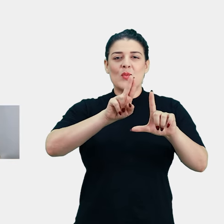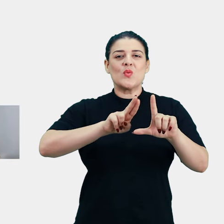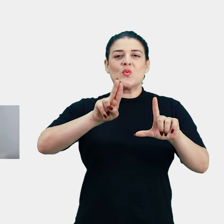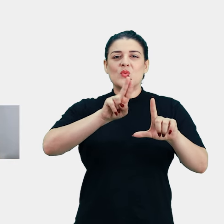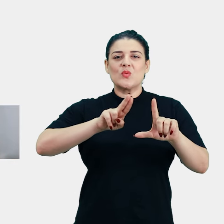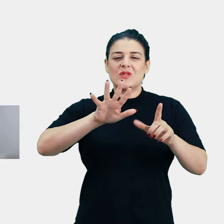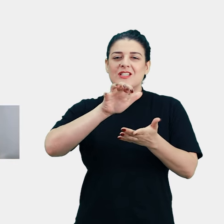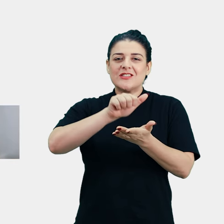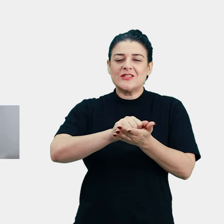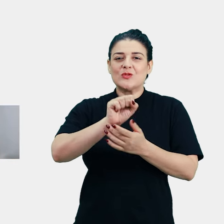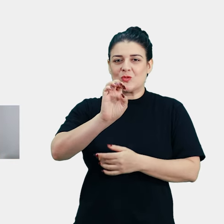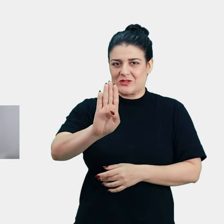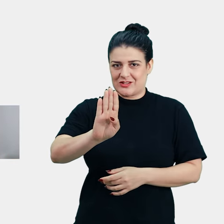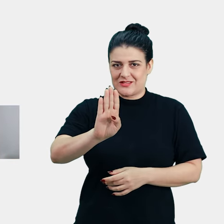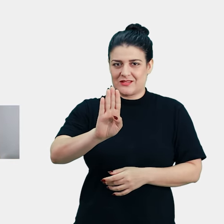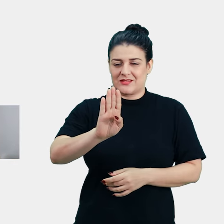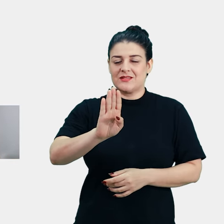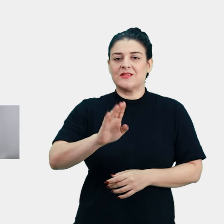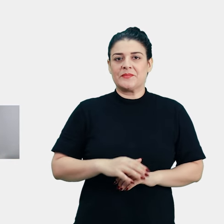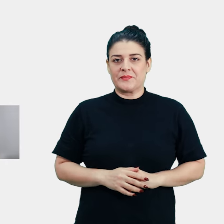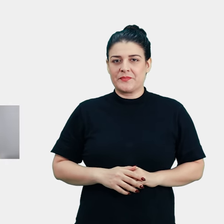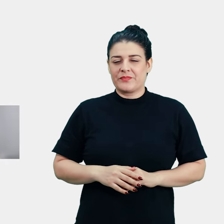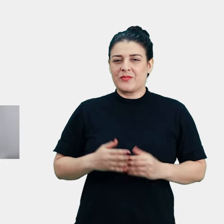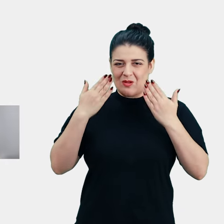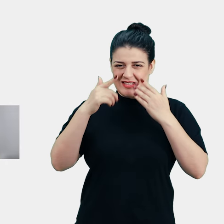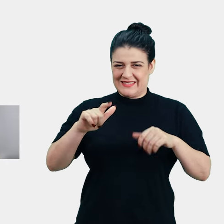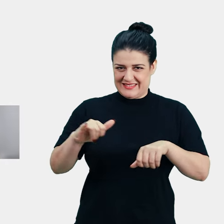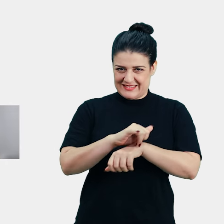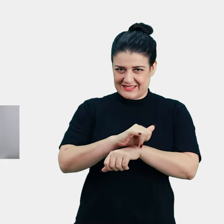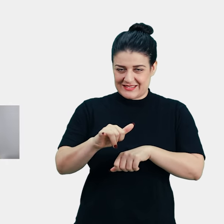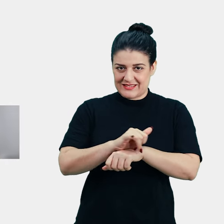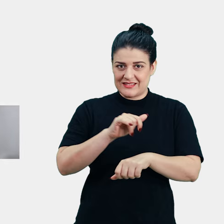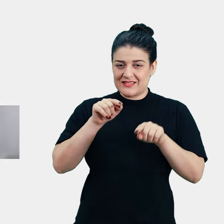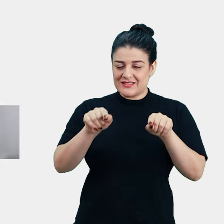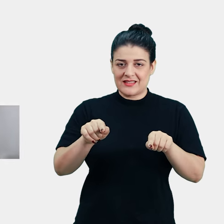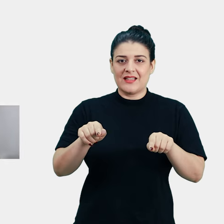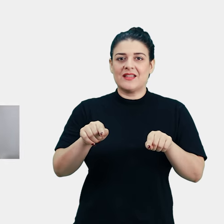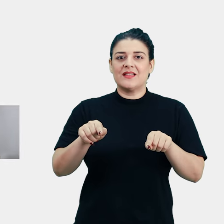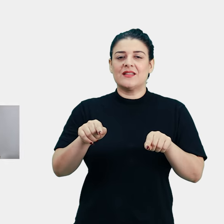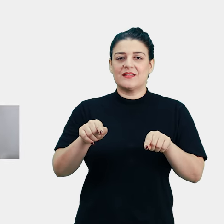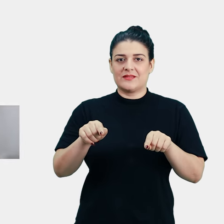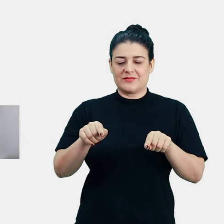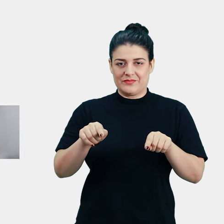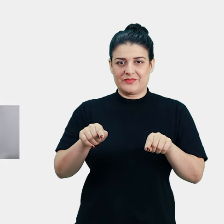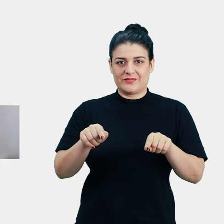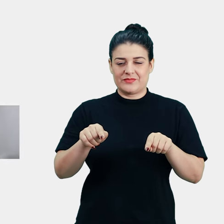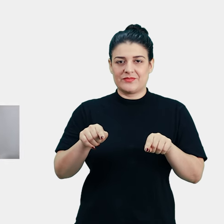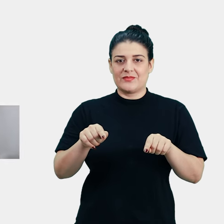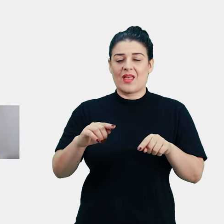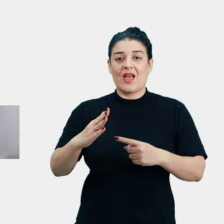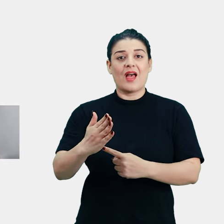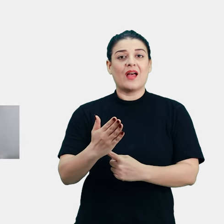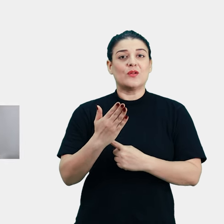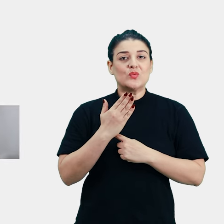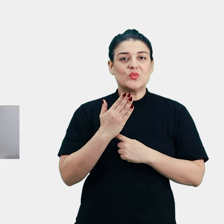para anotação de substâncias. Então, aqui essas ferramentas vão te